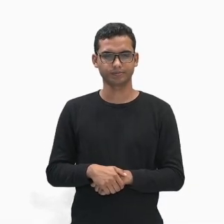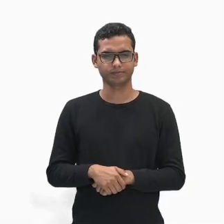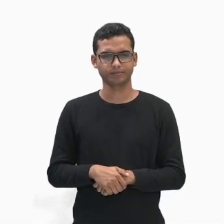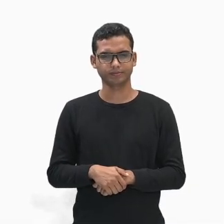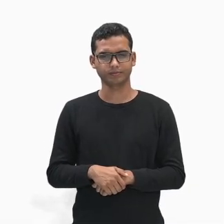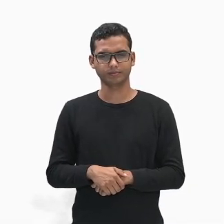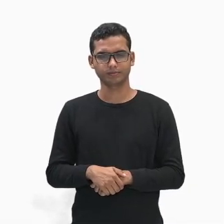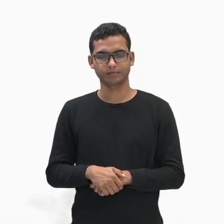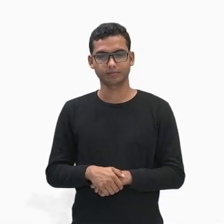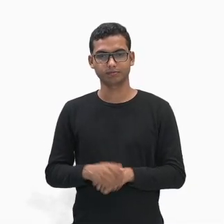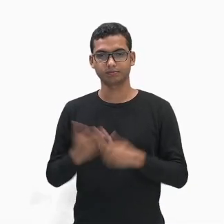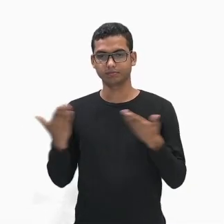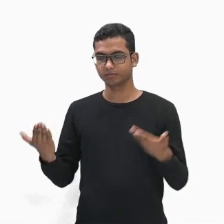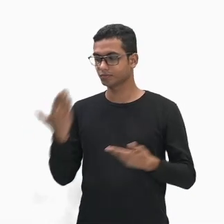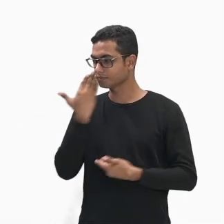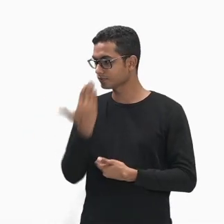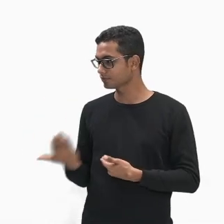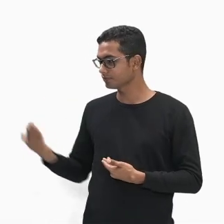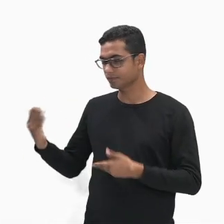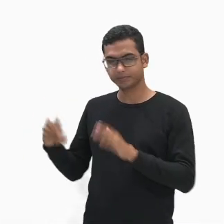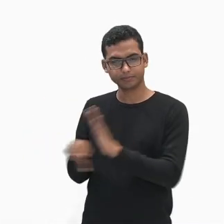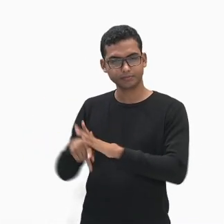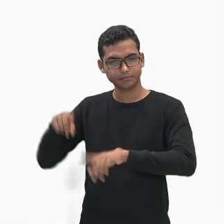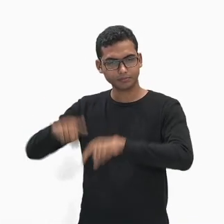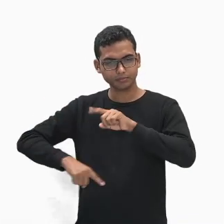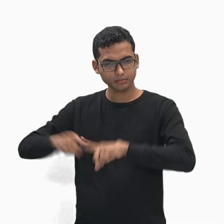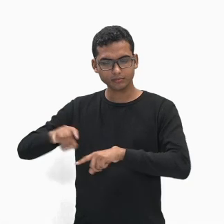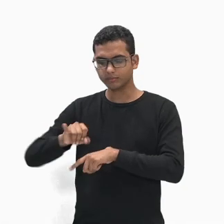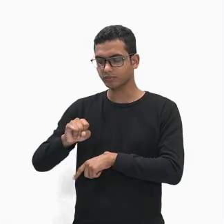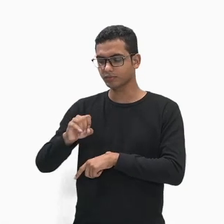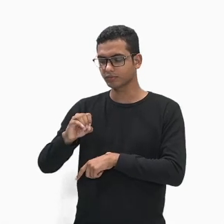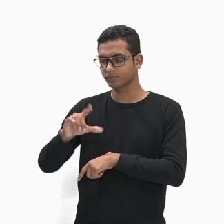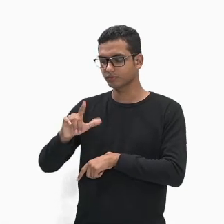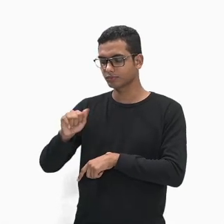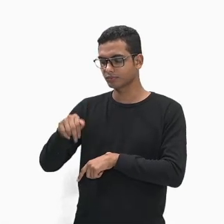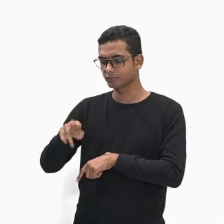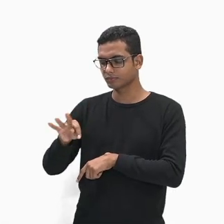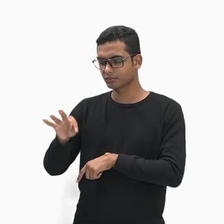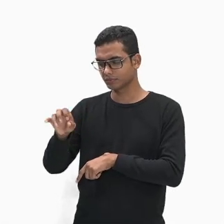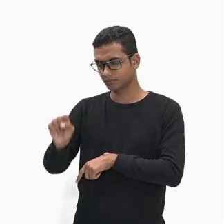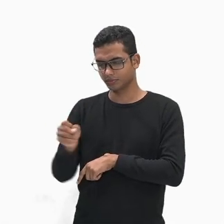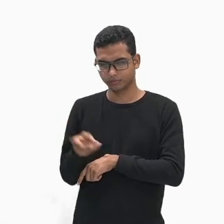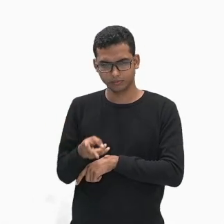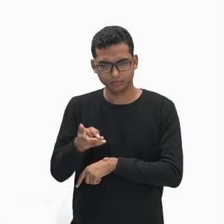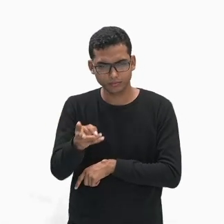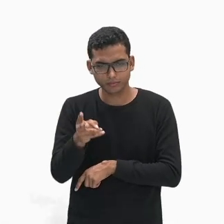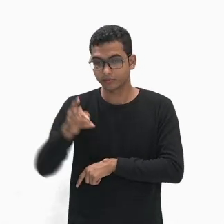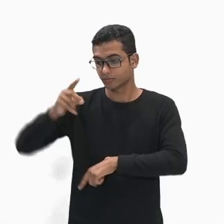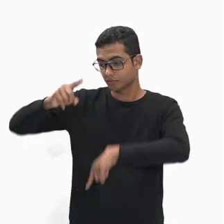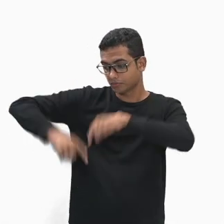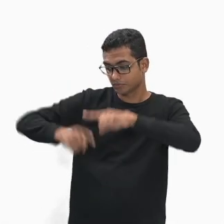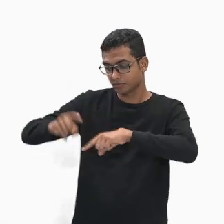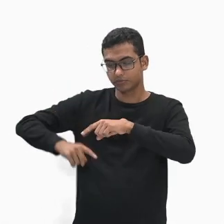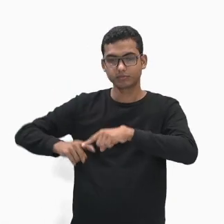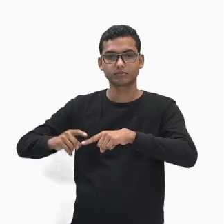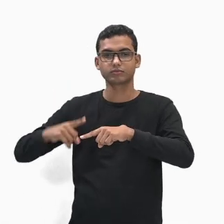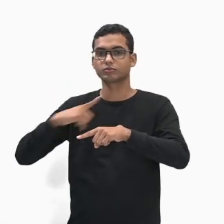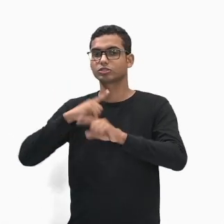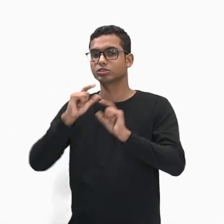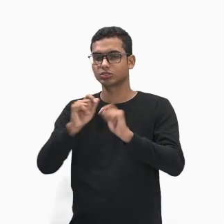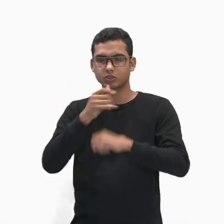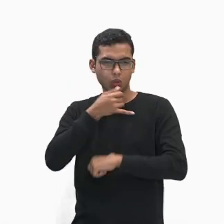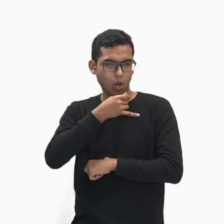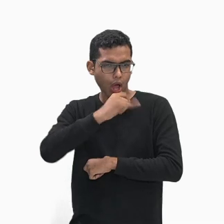posso perceber essa diferença. Ó. Toda vez que eu estiver falando, ó, isolantes são materiais que não